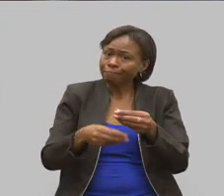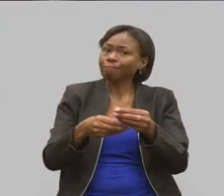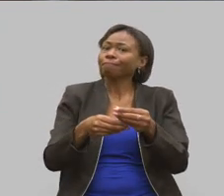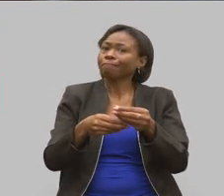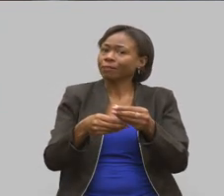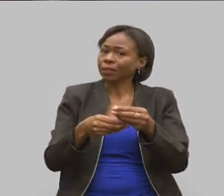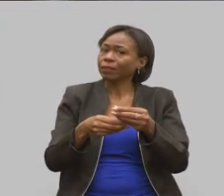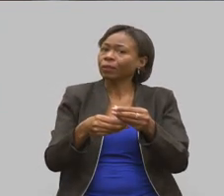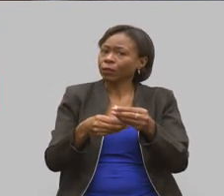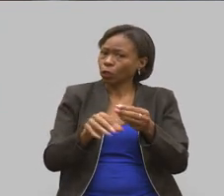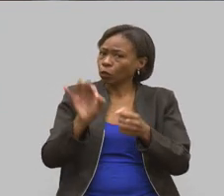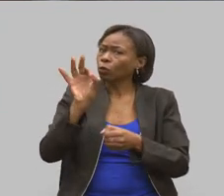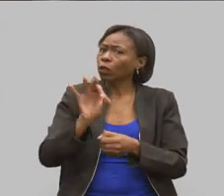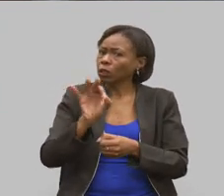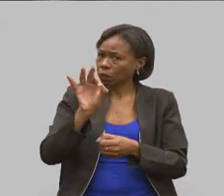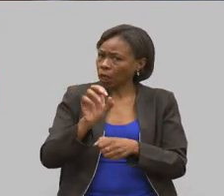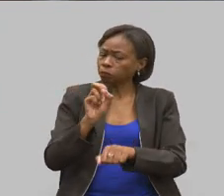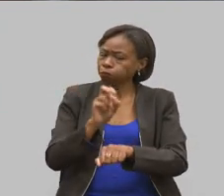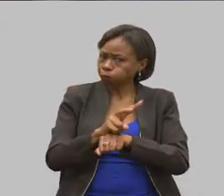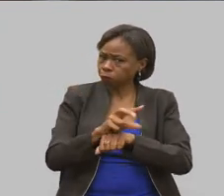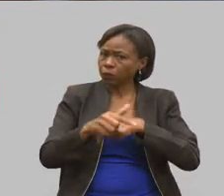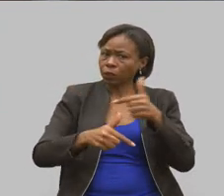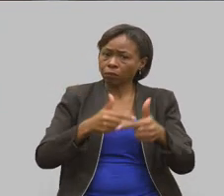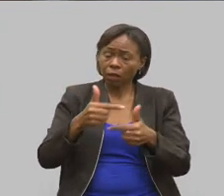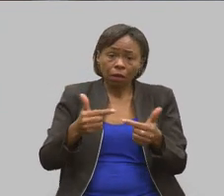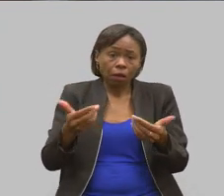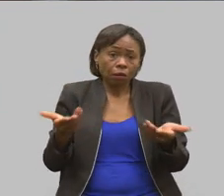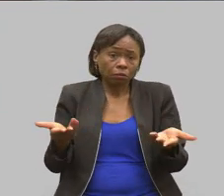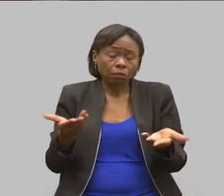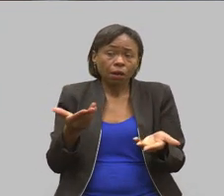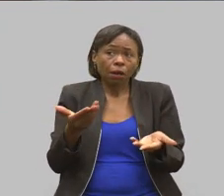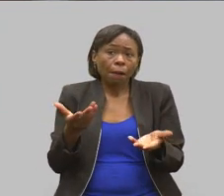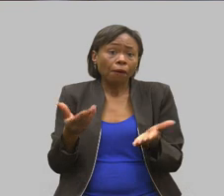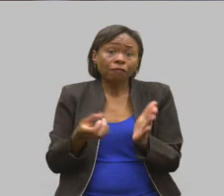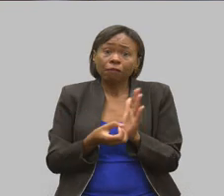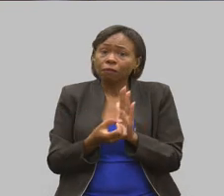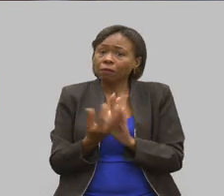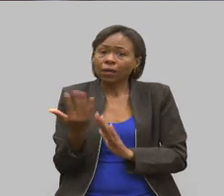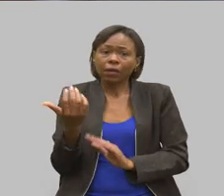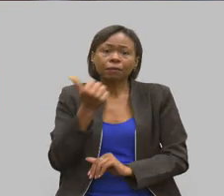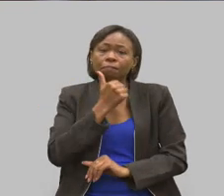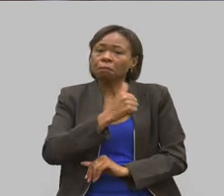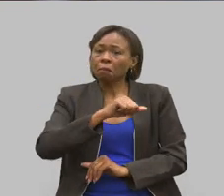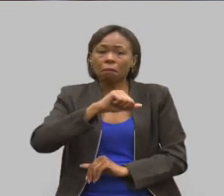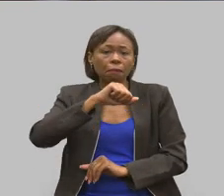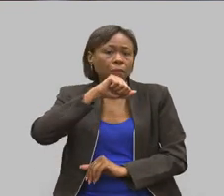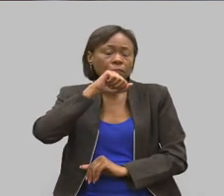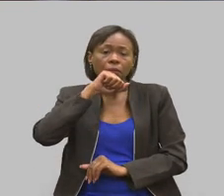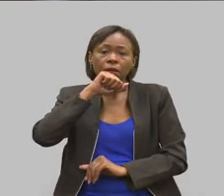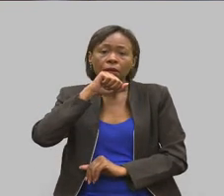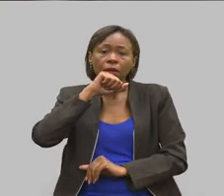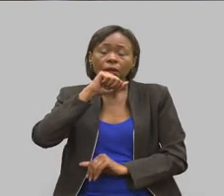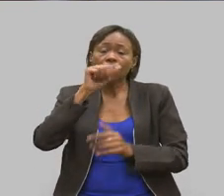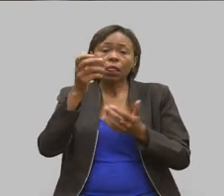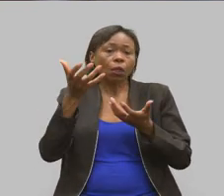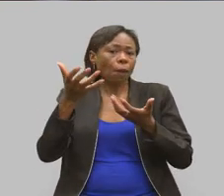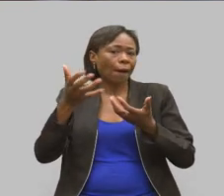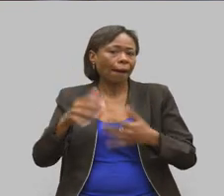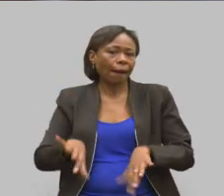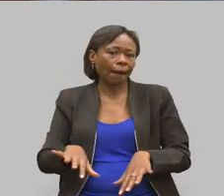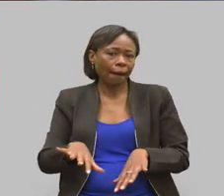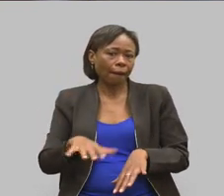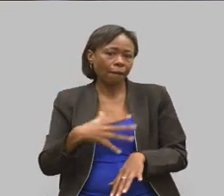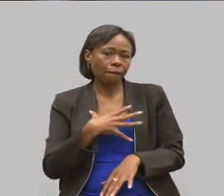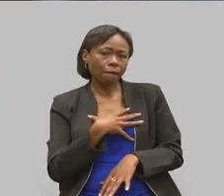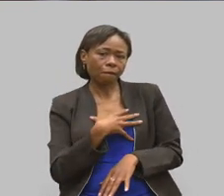taxa muitas mães não uma observação então importante muitas mães não querem que os seus filhos